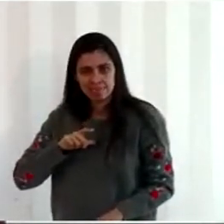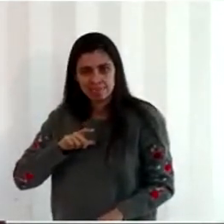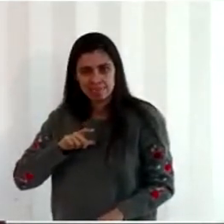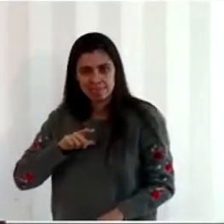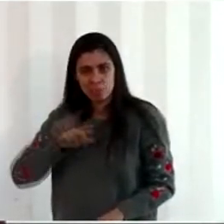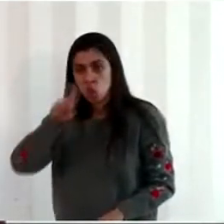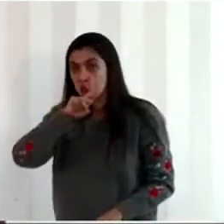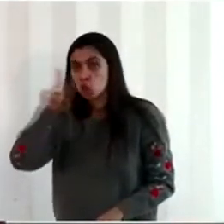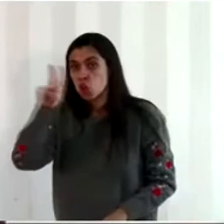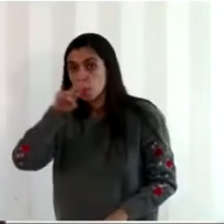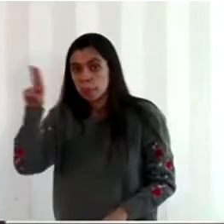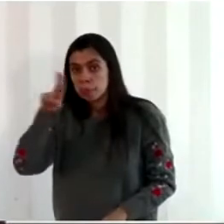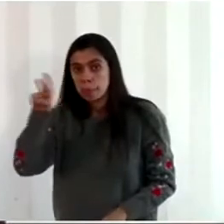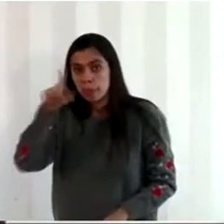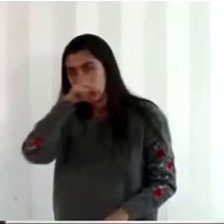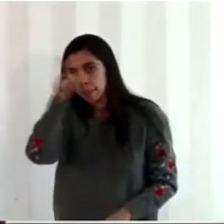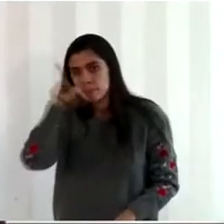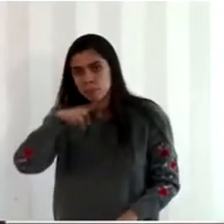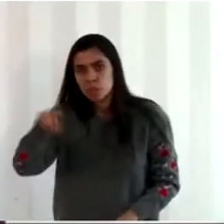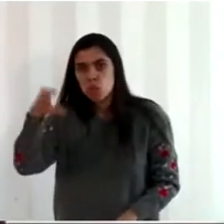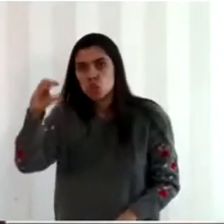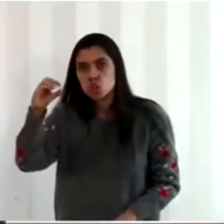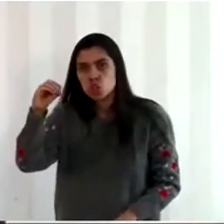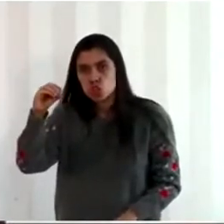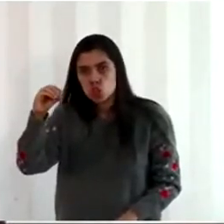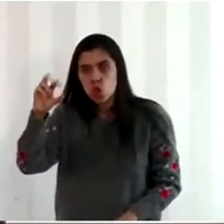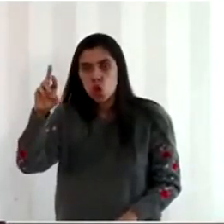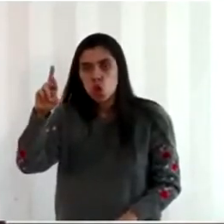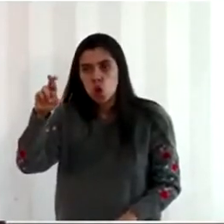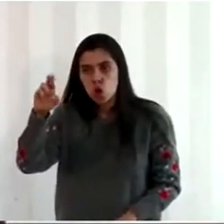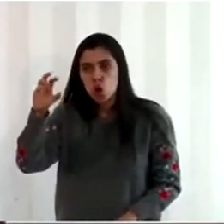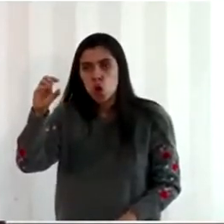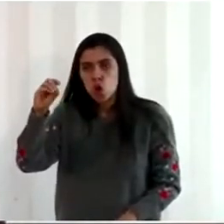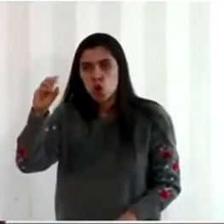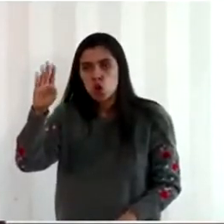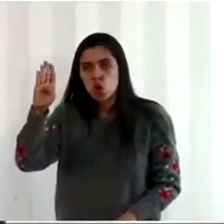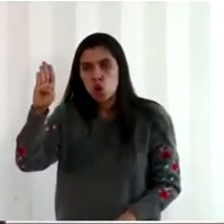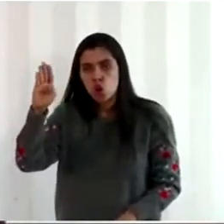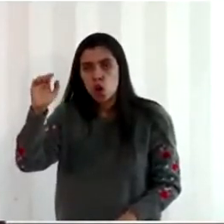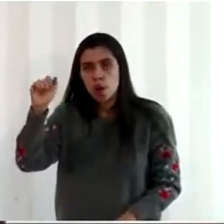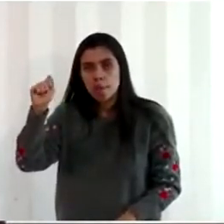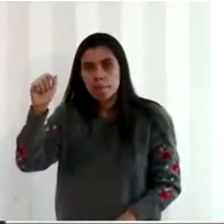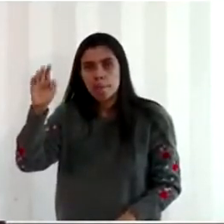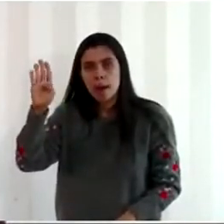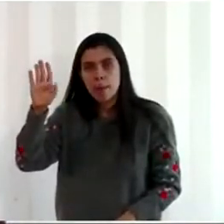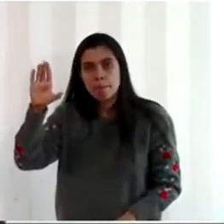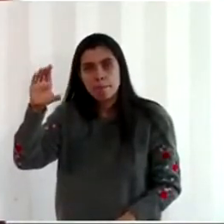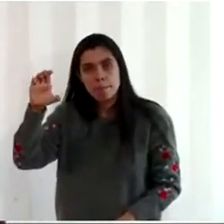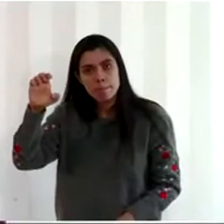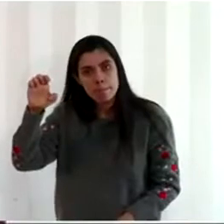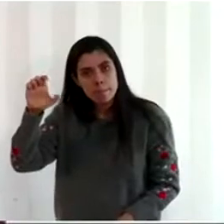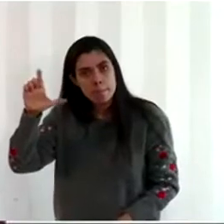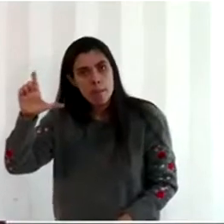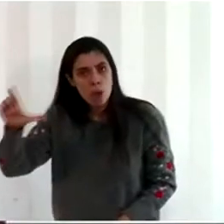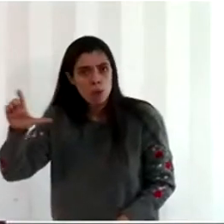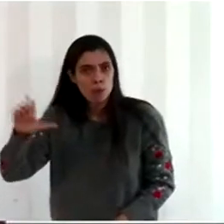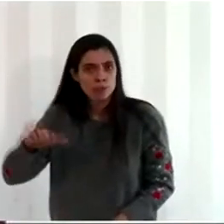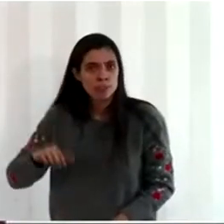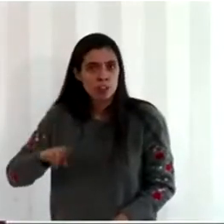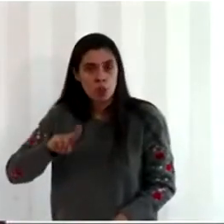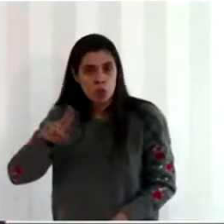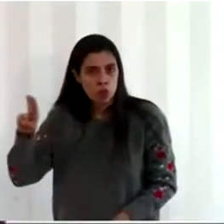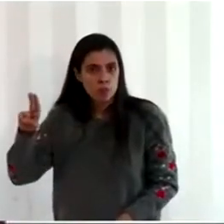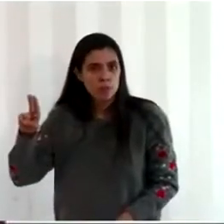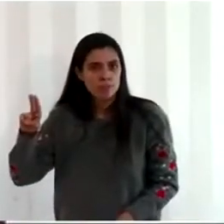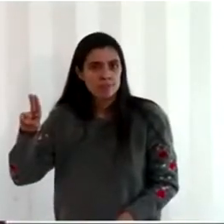Davi vai se assentar no trono. Ele é a nossa esperança. E a linguagem que ele usa aqui é uma linguagem